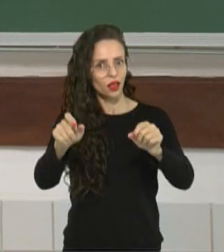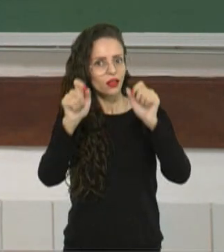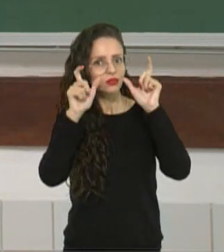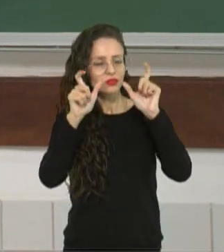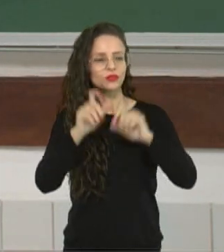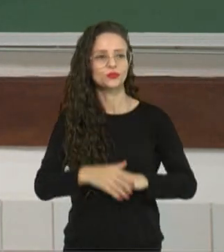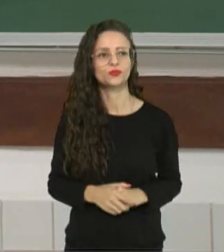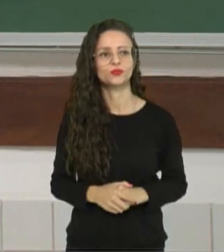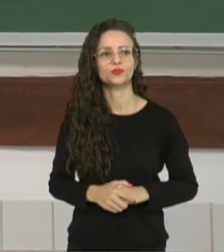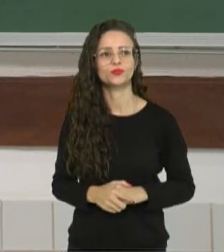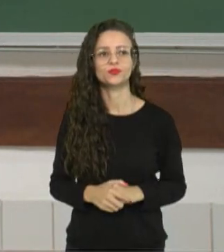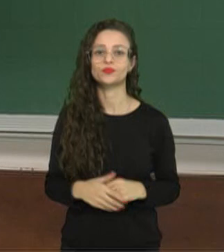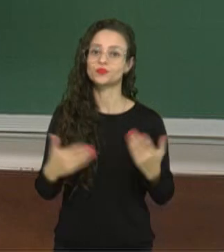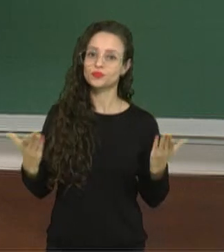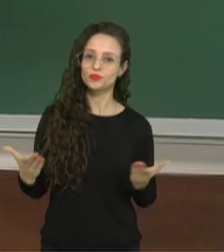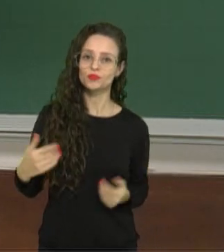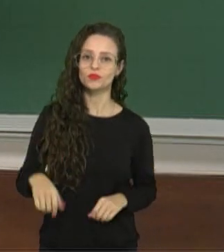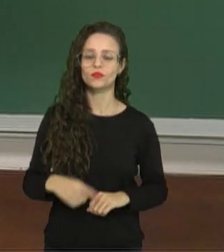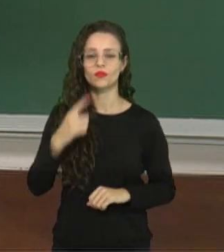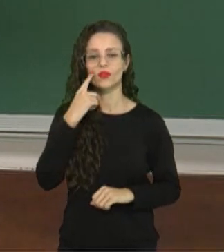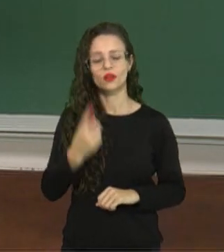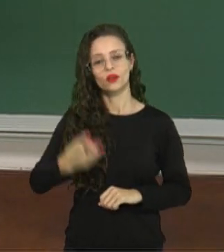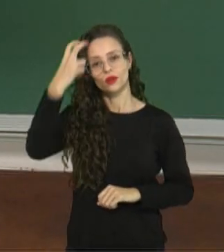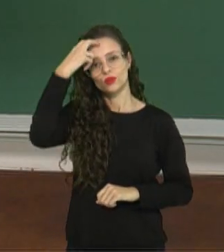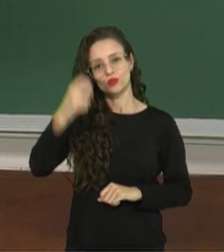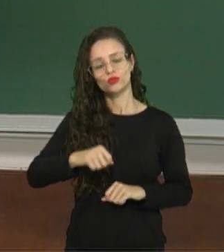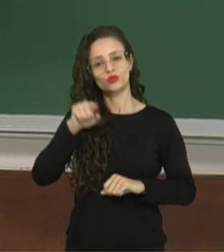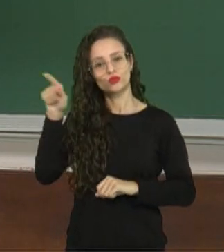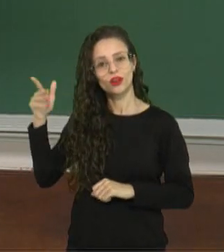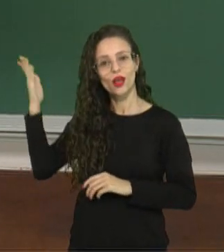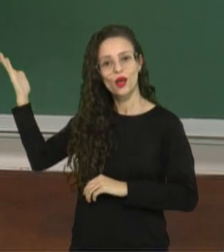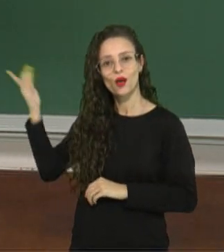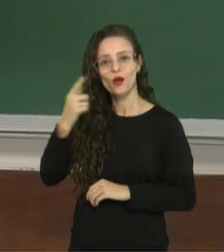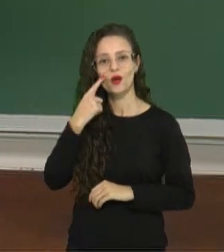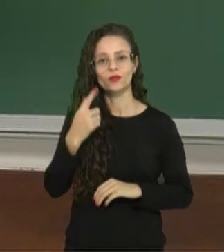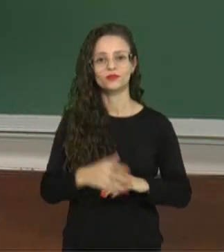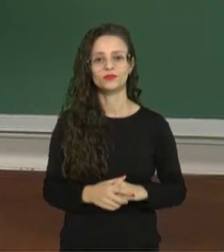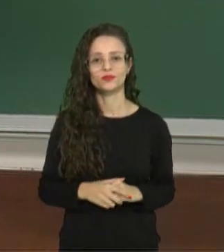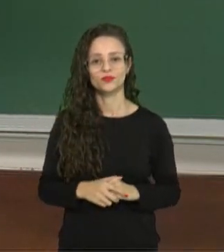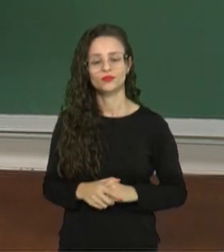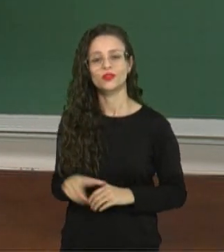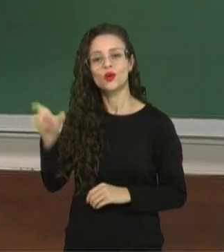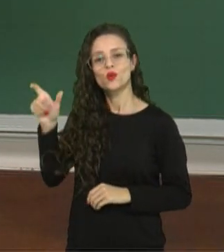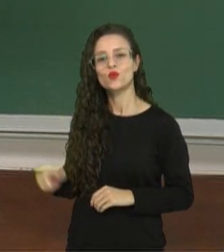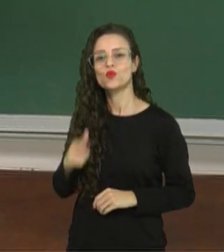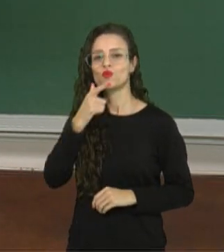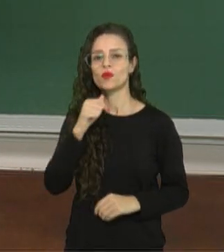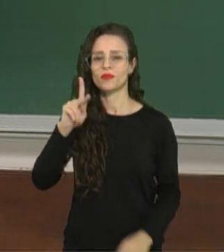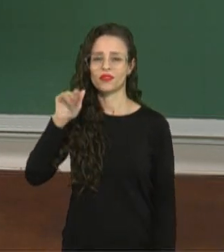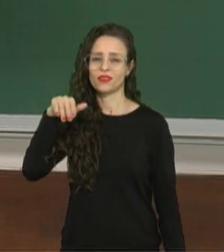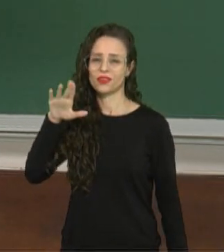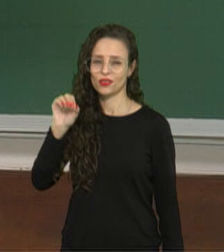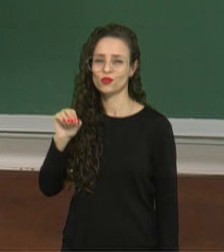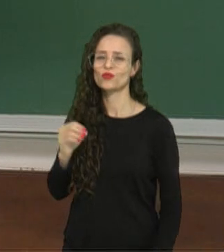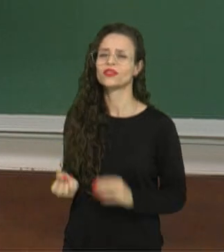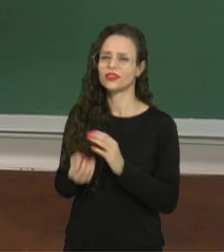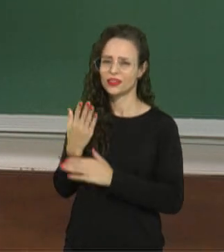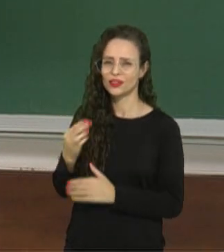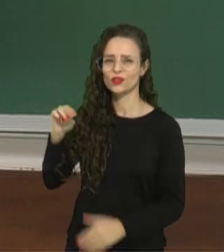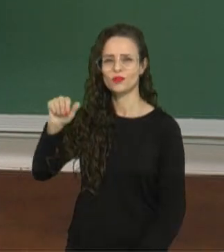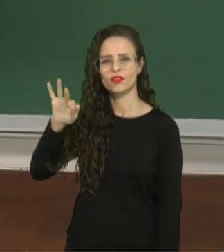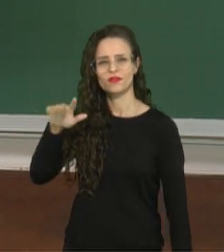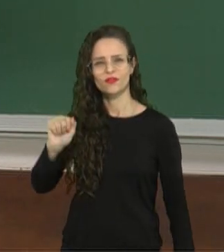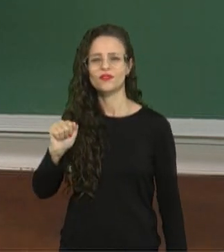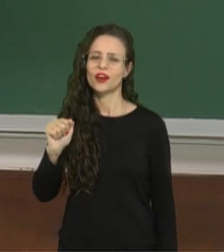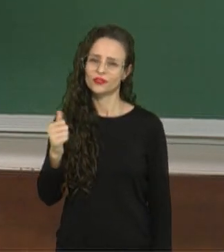atenção. Então, cultura e alienação. Olha aí a Mafalda, o criador da Mafalda, o Quino, faleceu neste ano. Então, boas